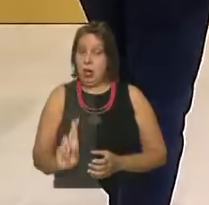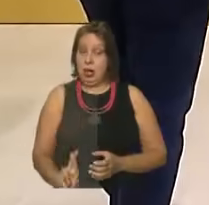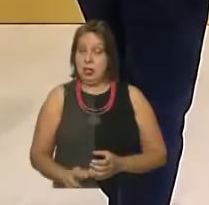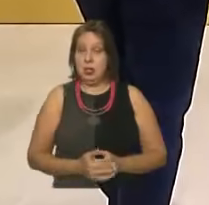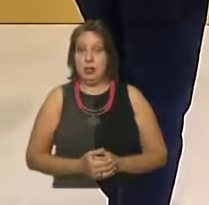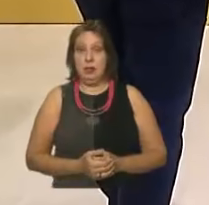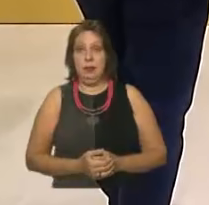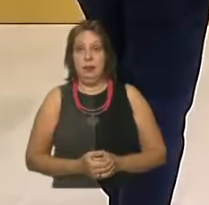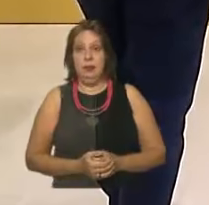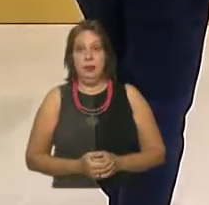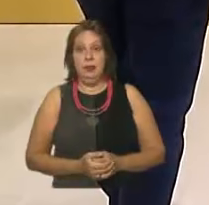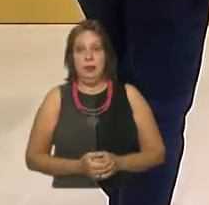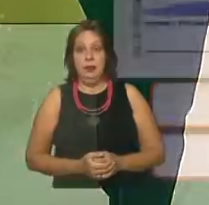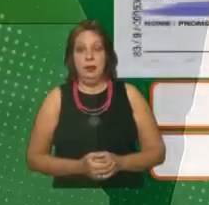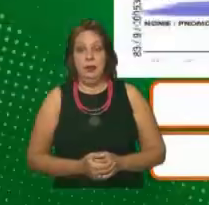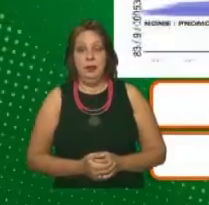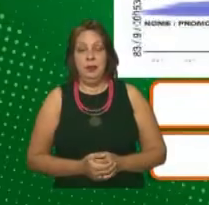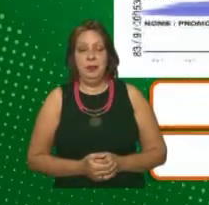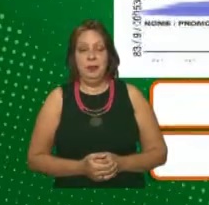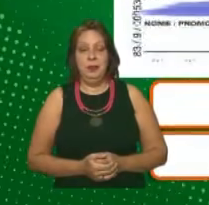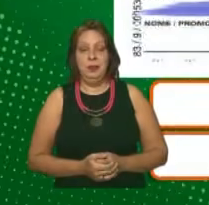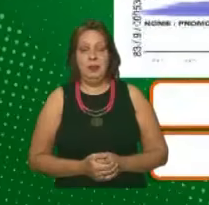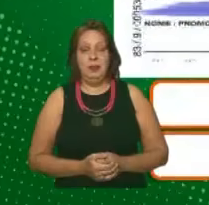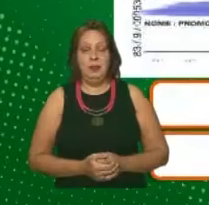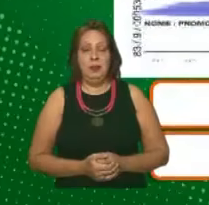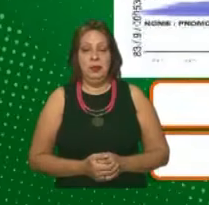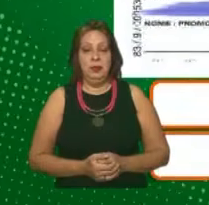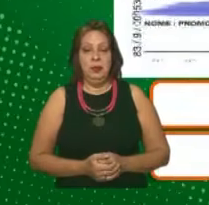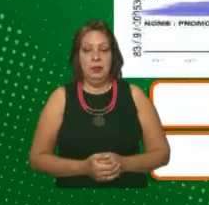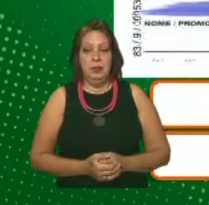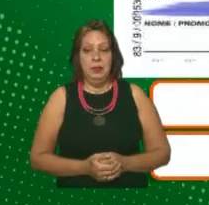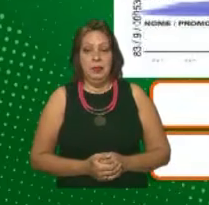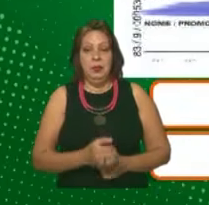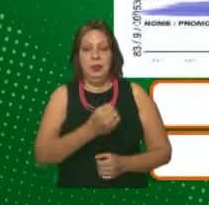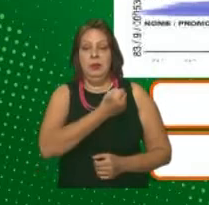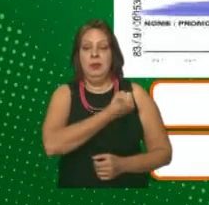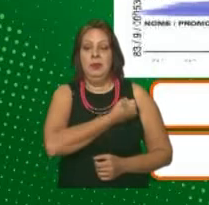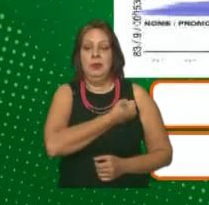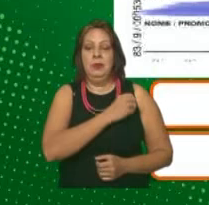R$500. Chegando mais um contemplado de R$500 no Gira Sergipe, certificado